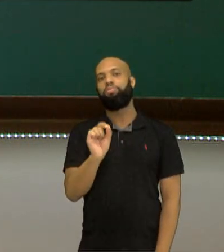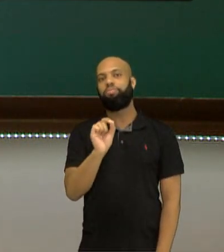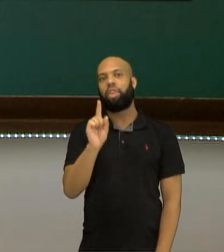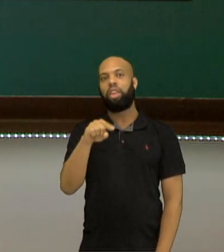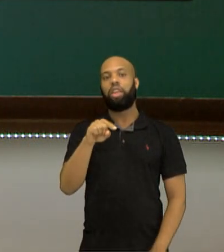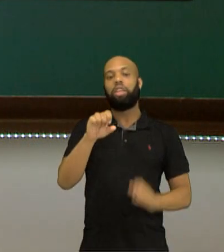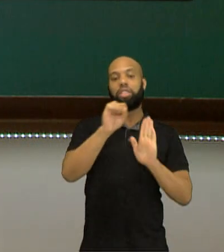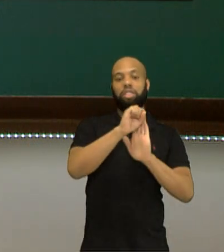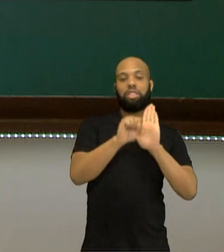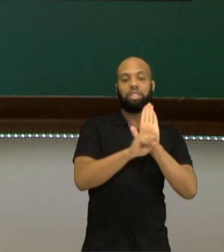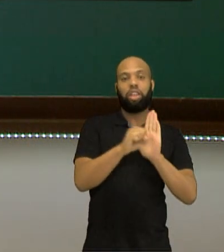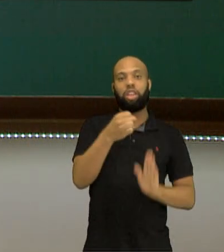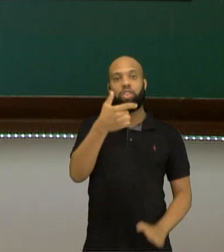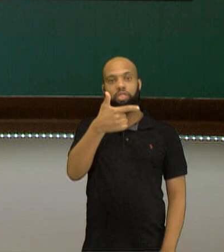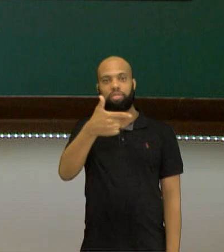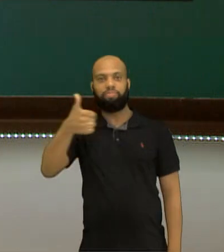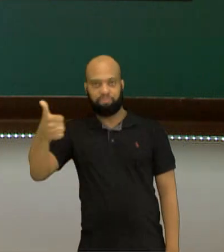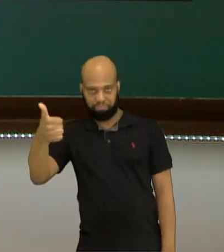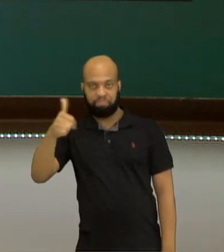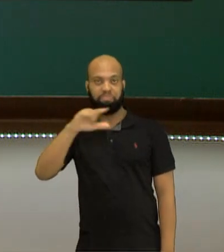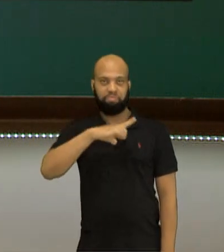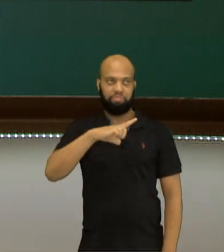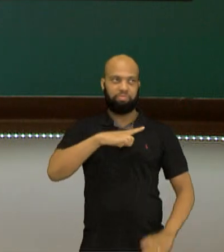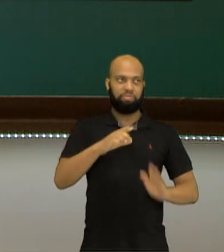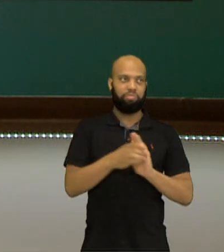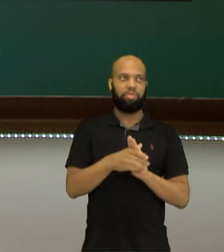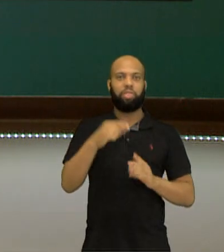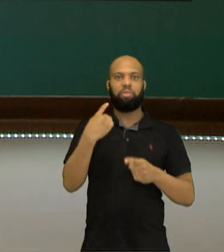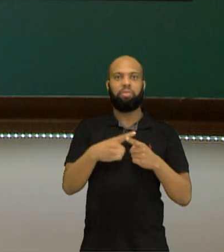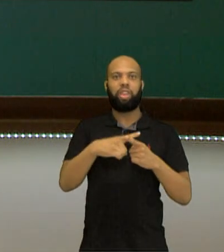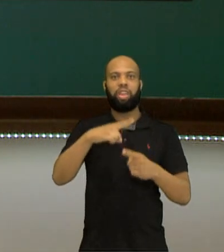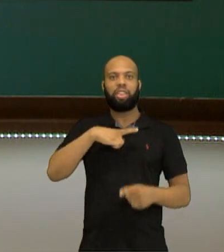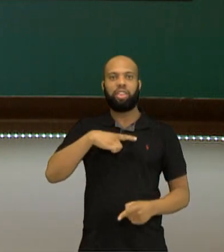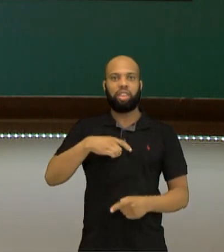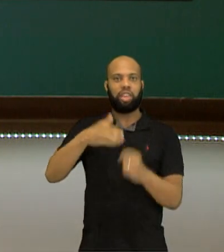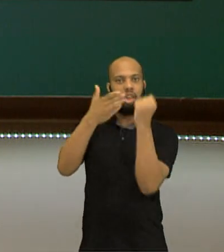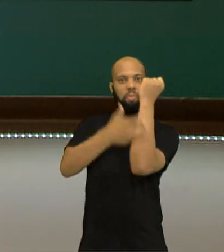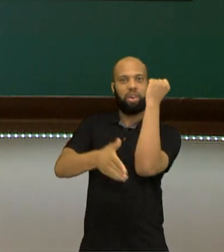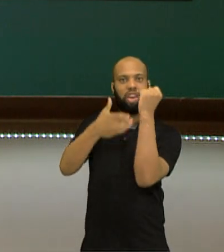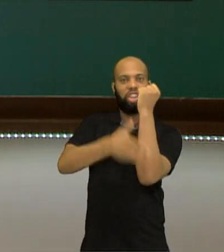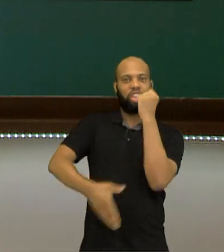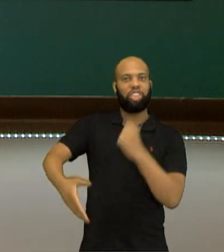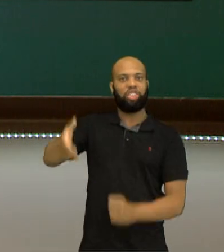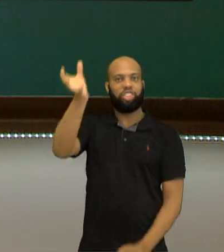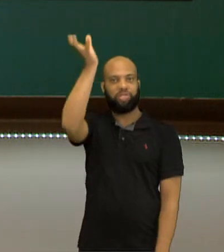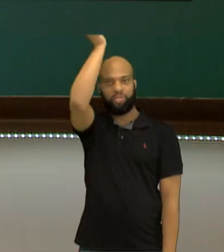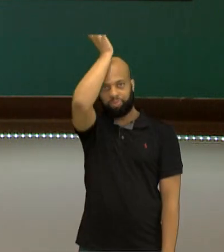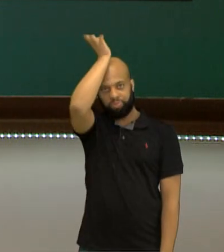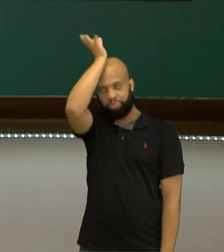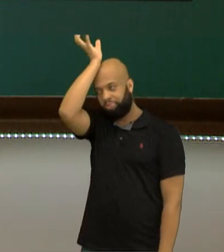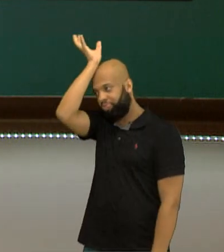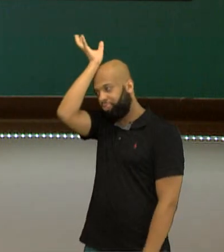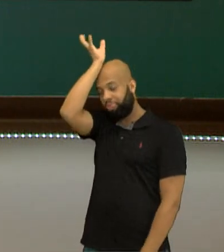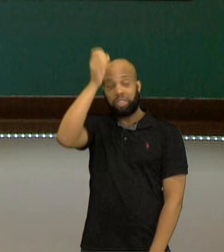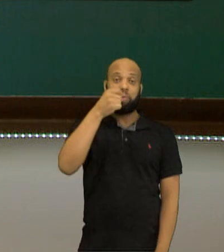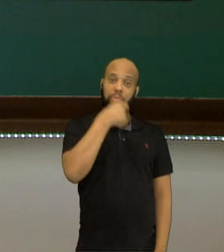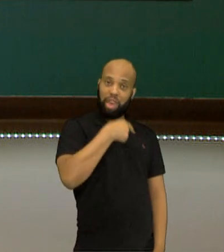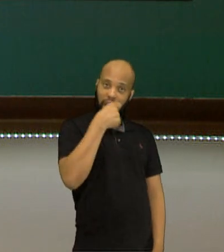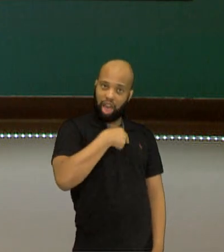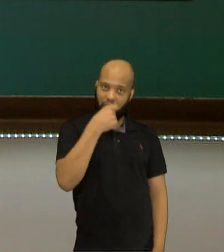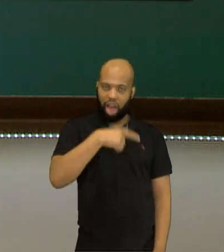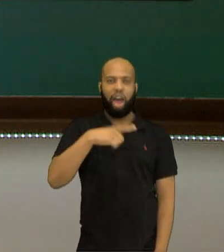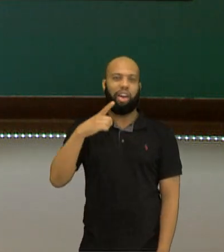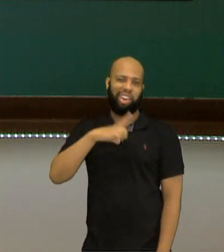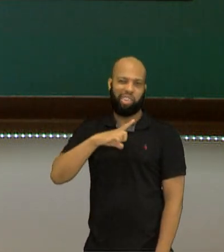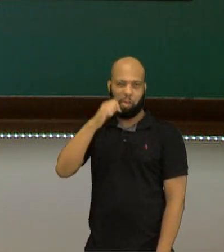pleno século XXI, né? Abacaxi na cabeça, é piada, né? Nos lembra um pouco da Carmen Miranda